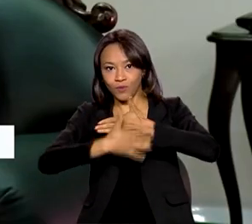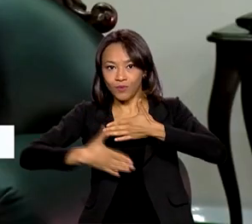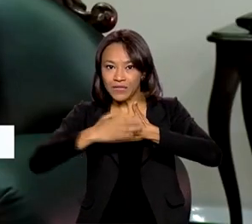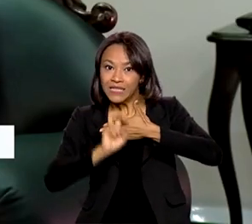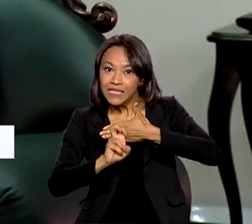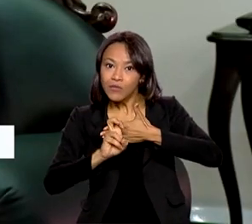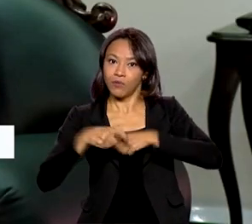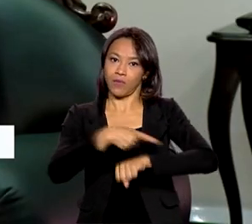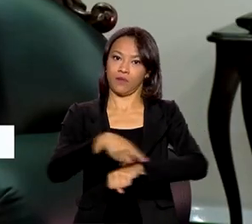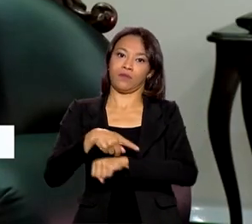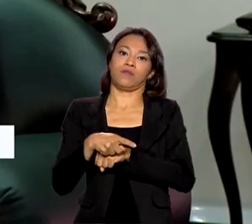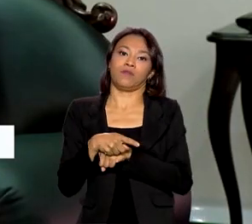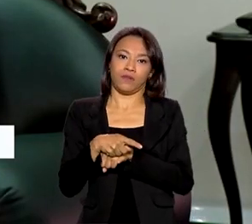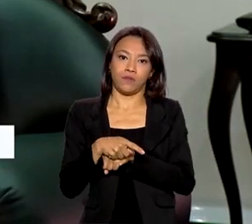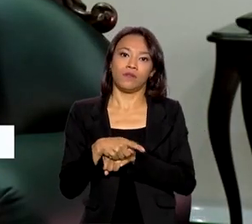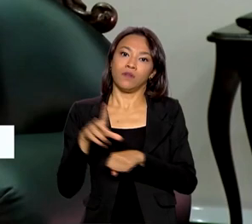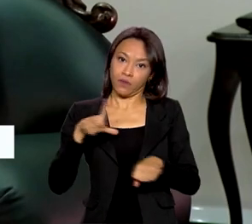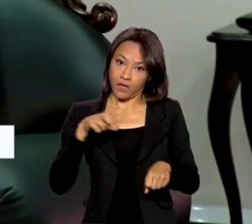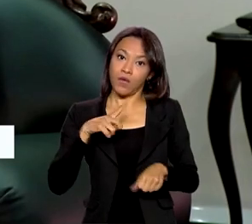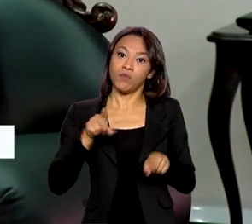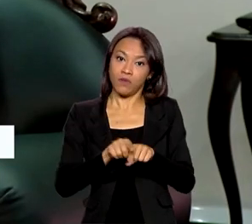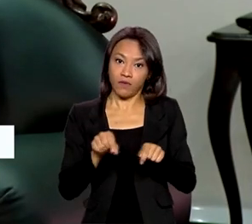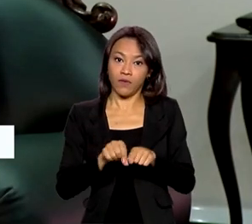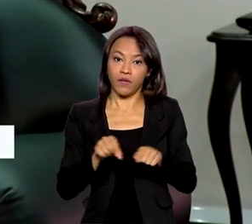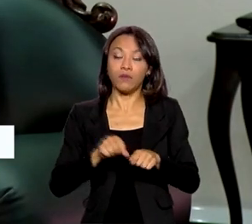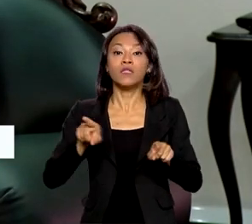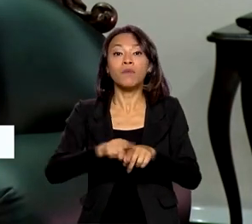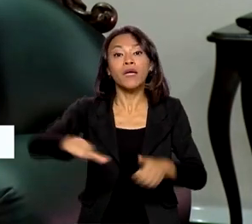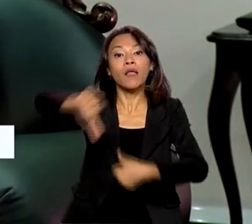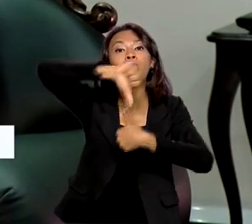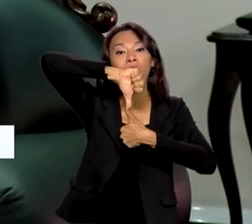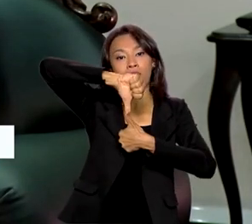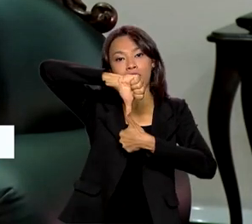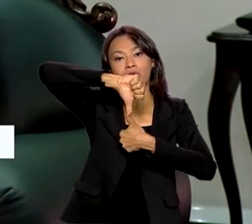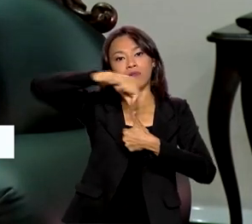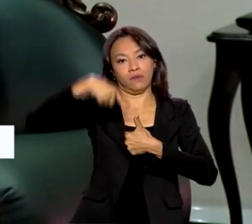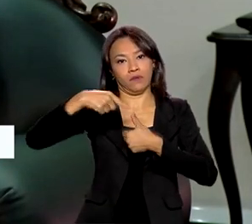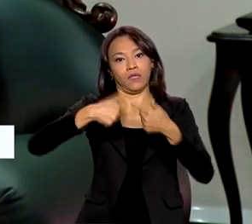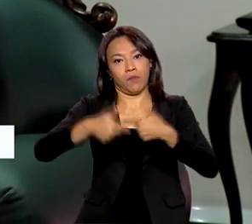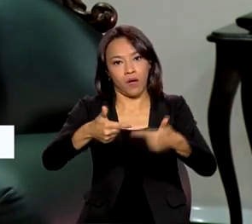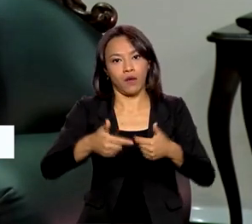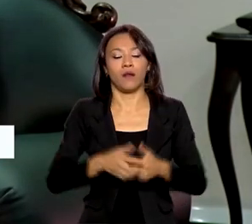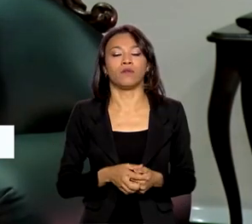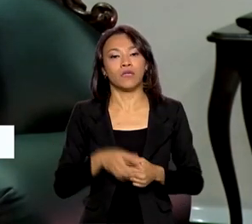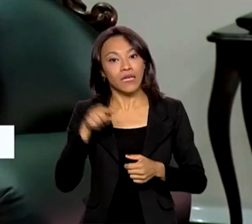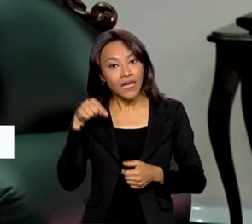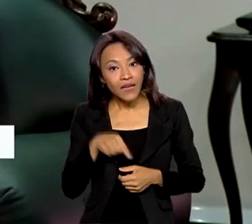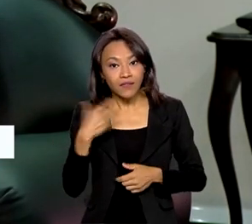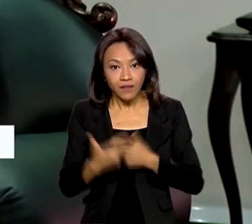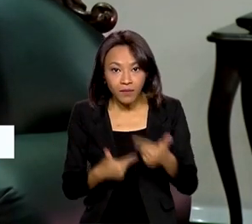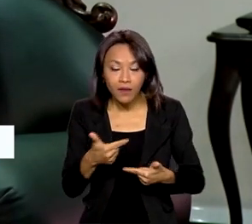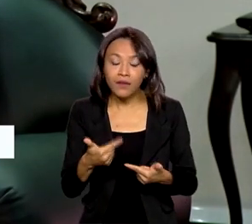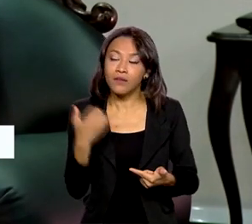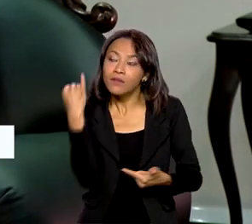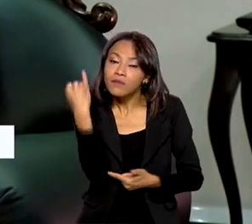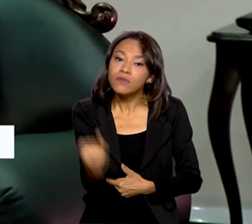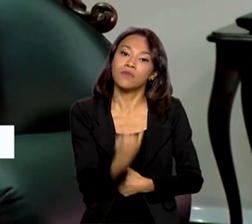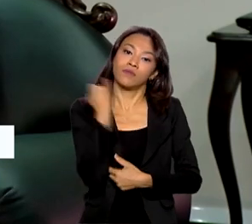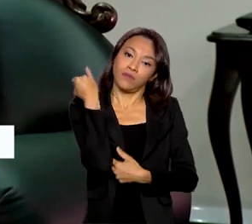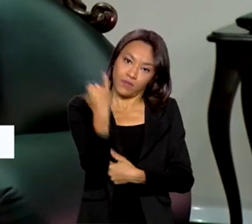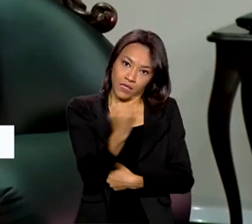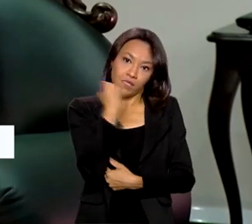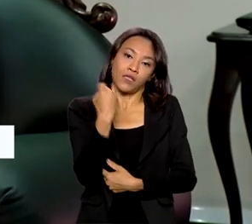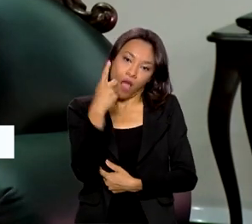ter feito também trabalho na América do Sul América Central muito importante isso então como eu disse ah é um trabalho aqui para nós é